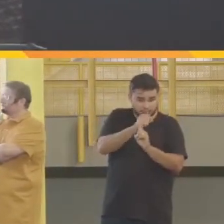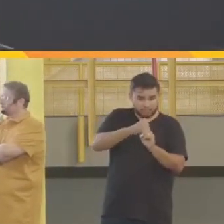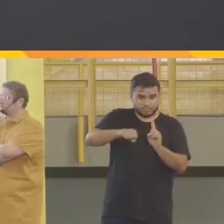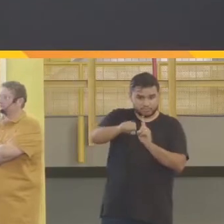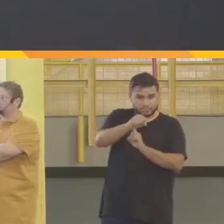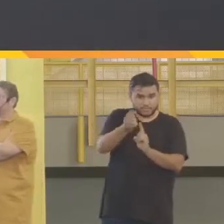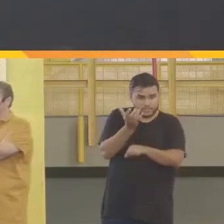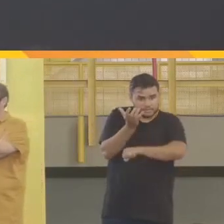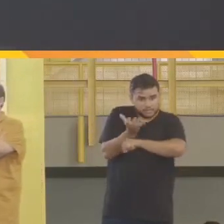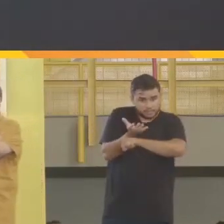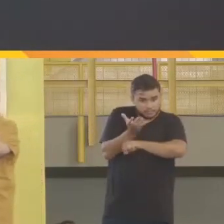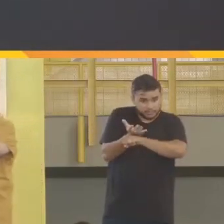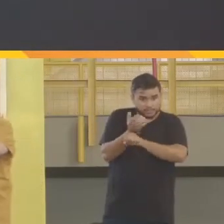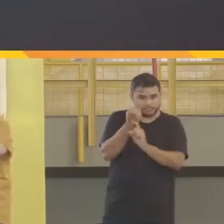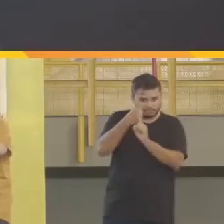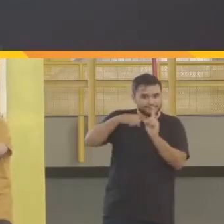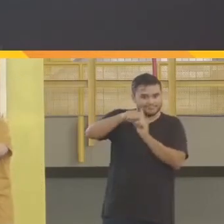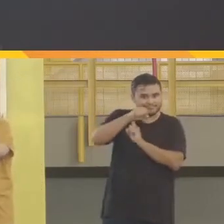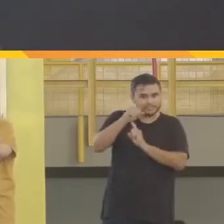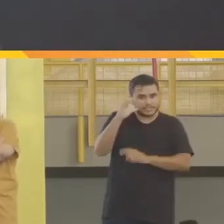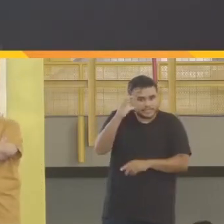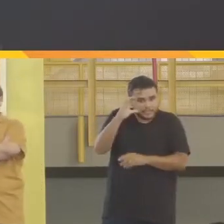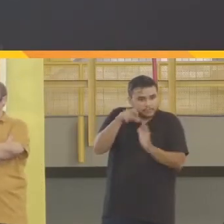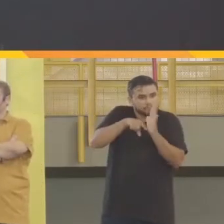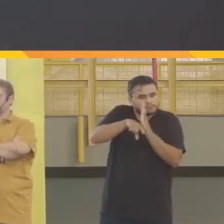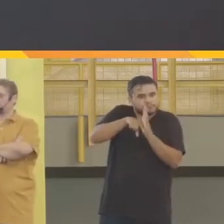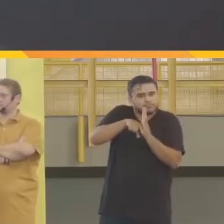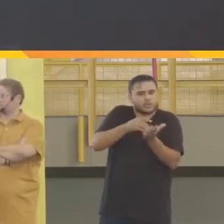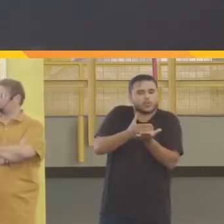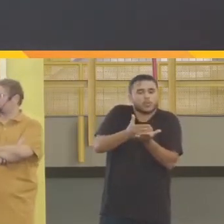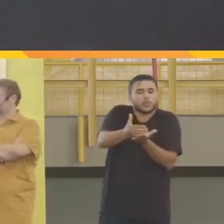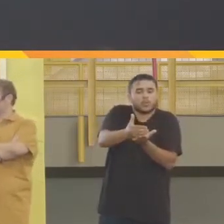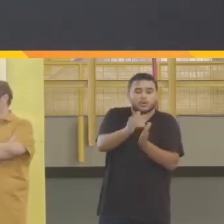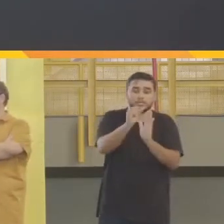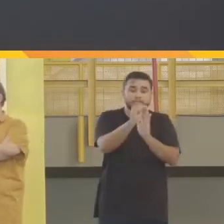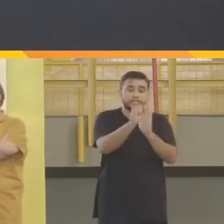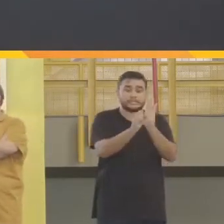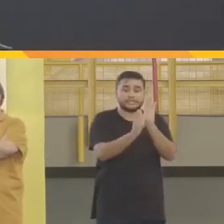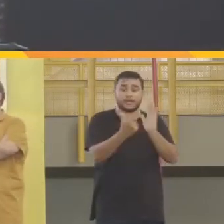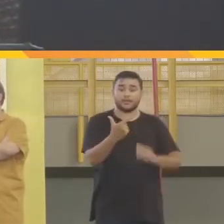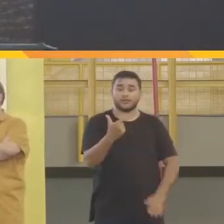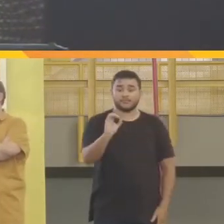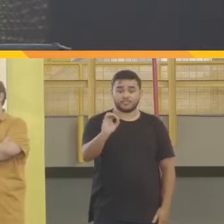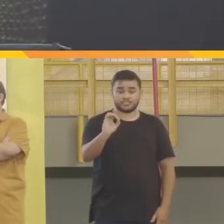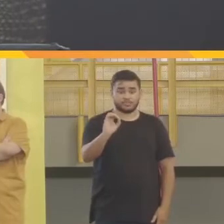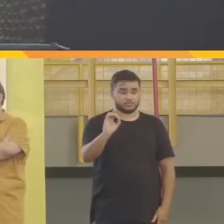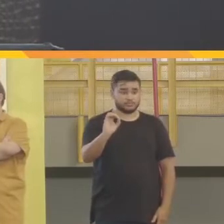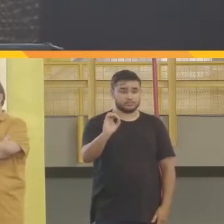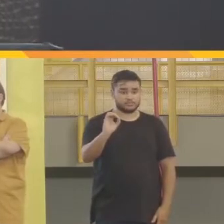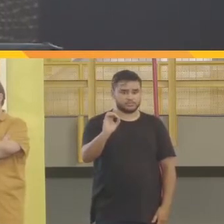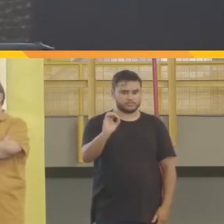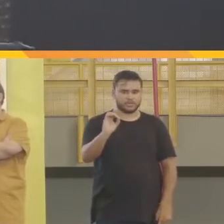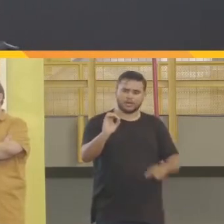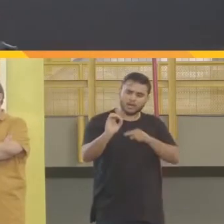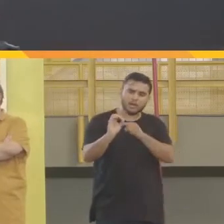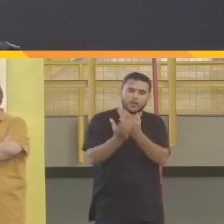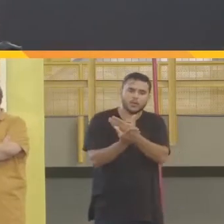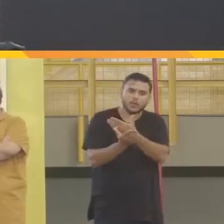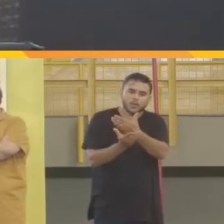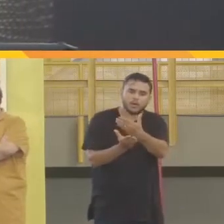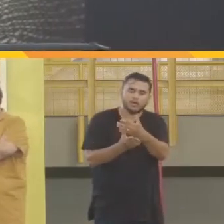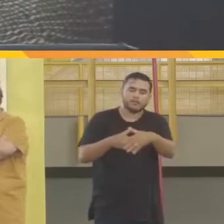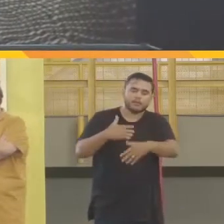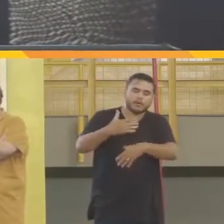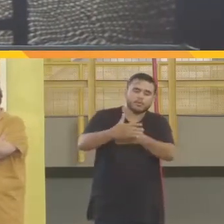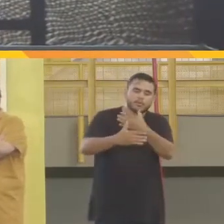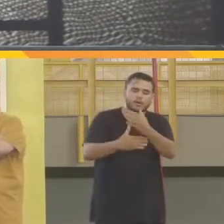será reconhecida como ciência no Brasil no início do século XX. Então, presta bastante atenção nessa informação,